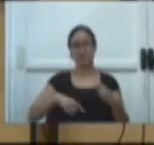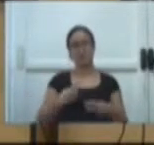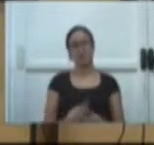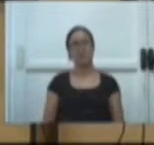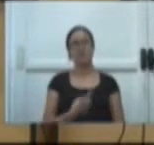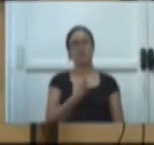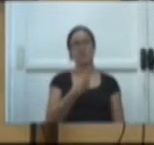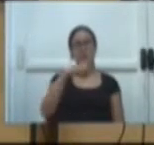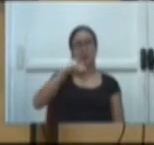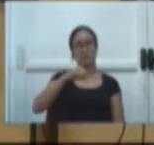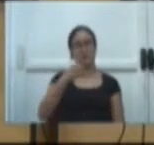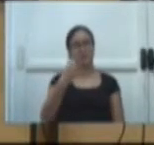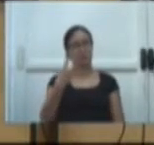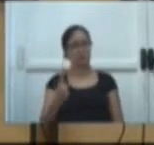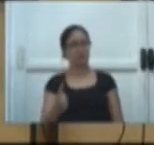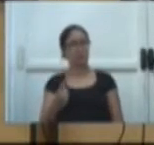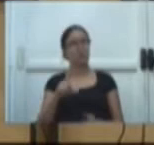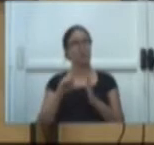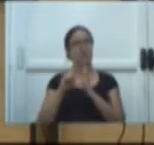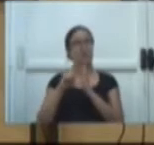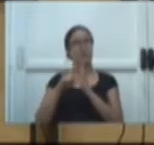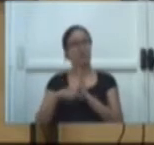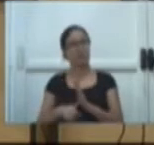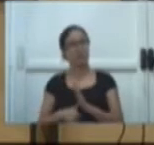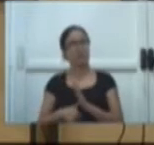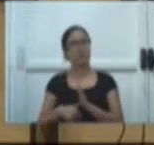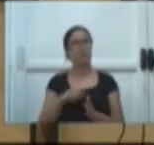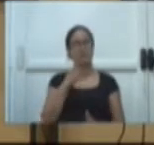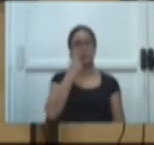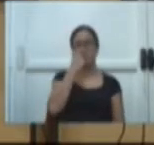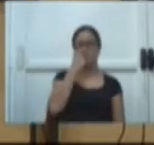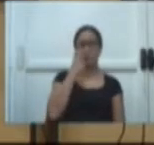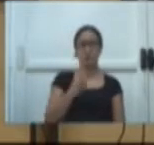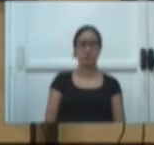191 para depois lermos o requerimento número